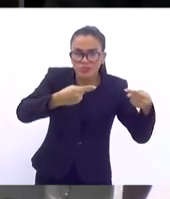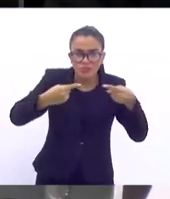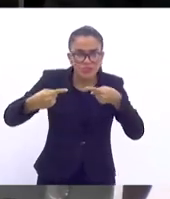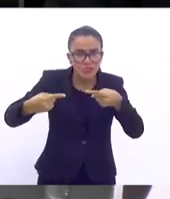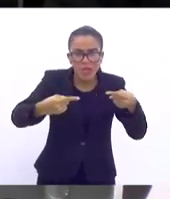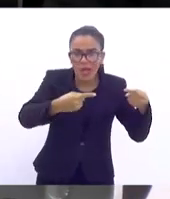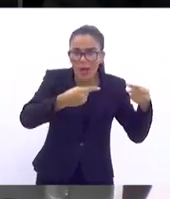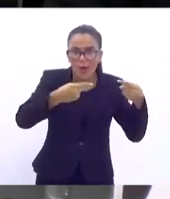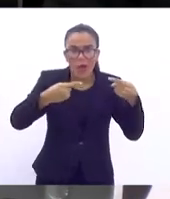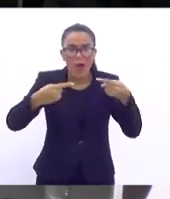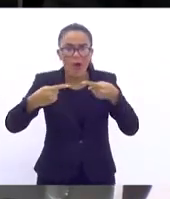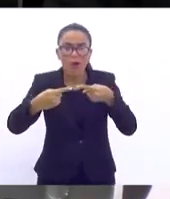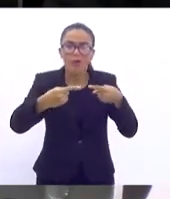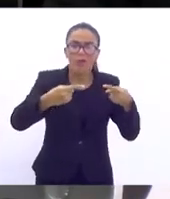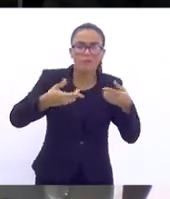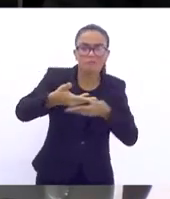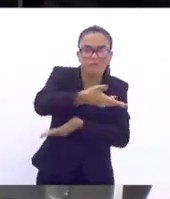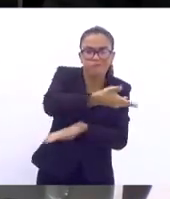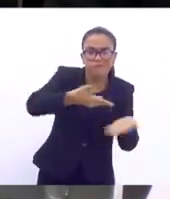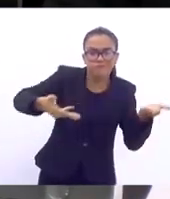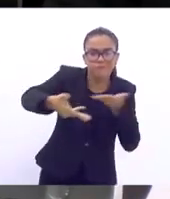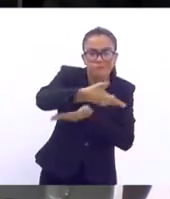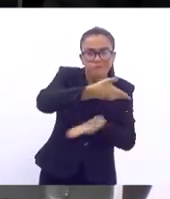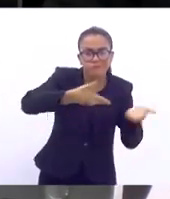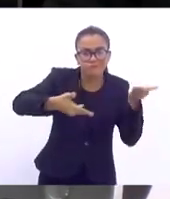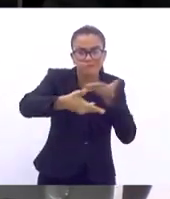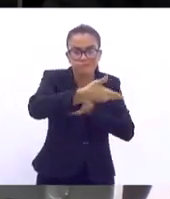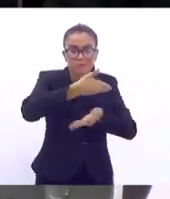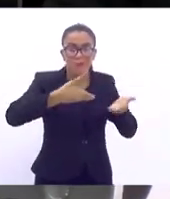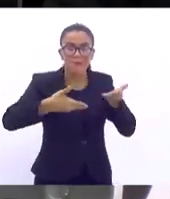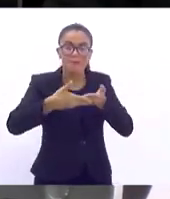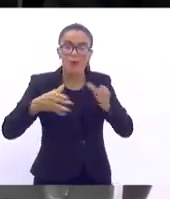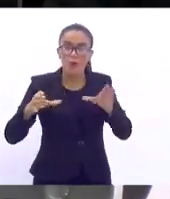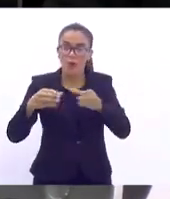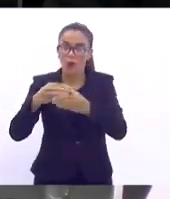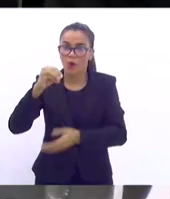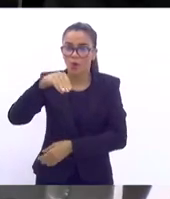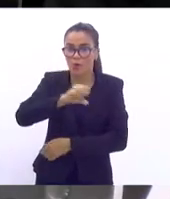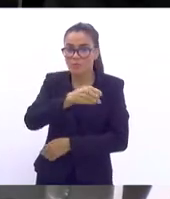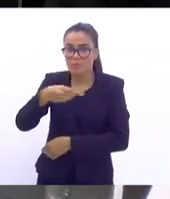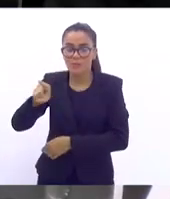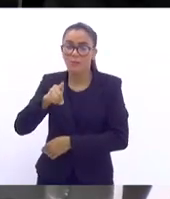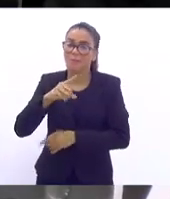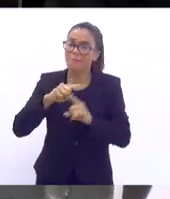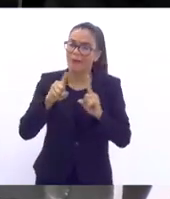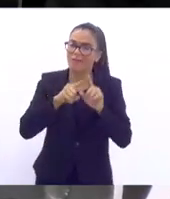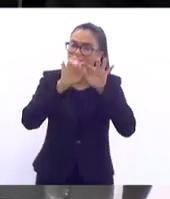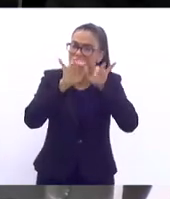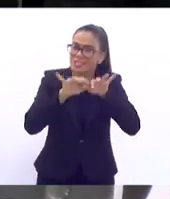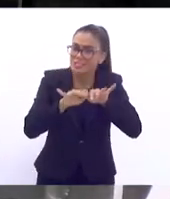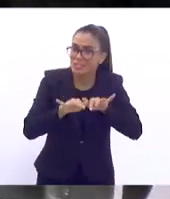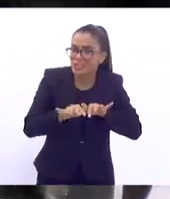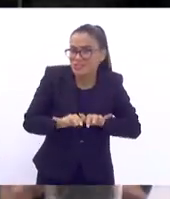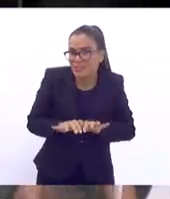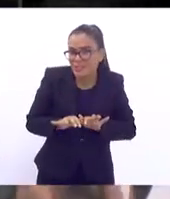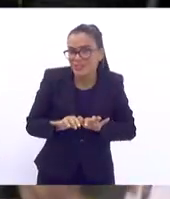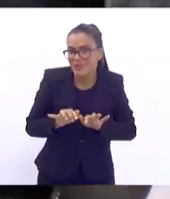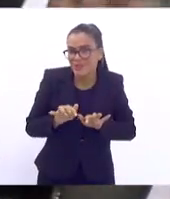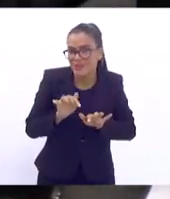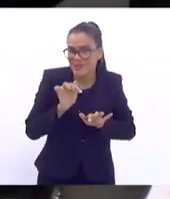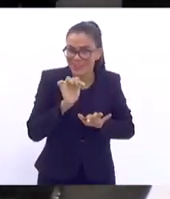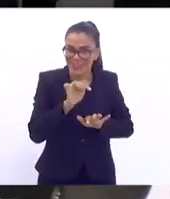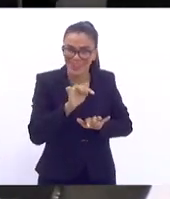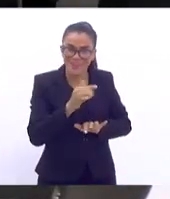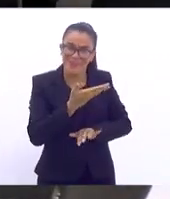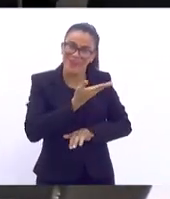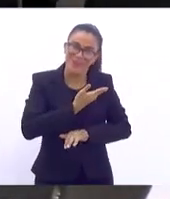uma transversalidade entre a frente parlamentar e a comissão mas é que do jeito que está redigindo aqui pelo meu querido companheiro